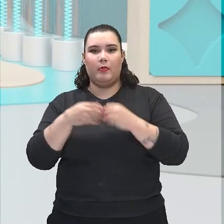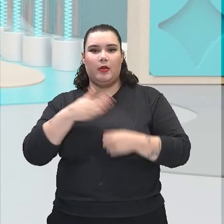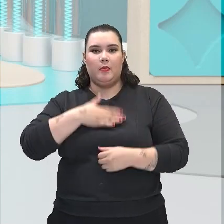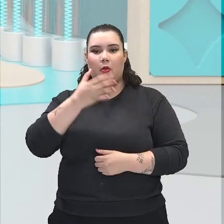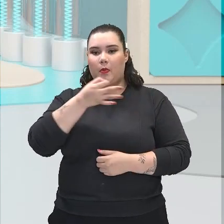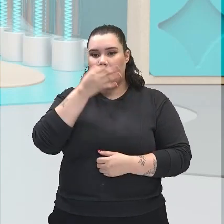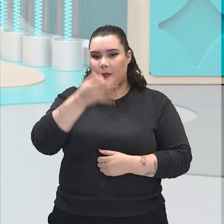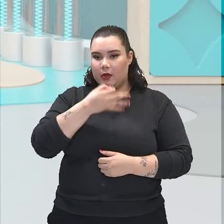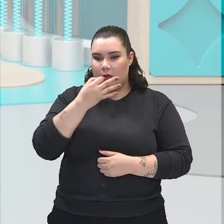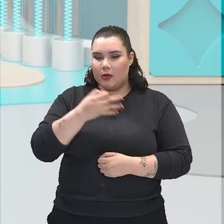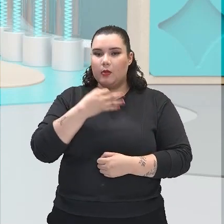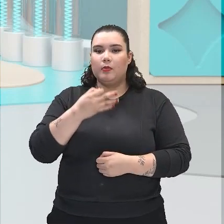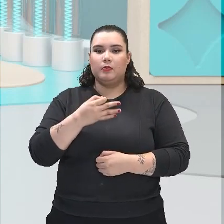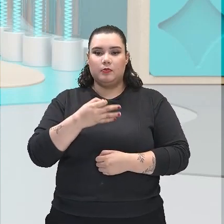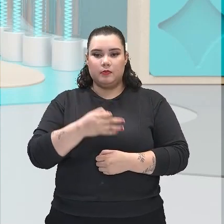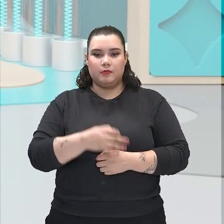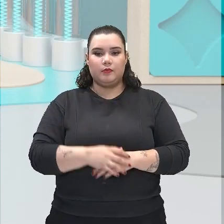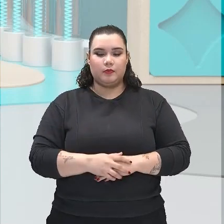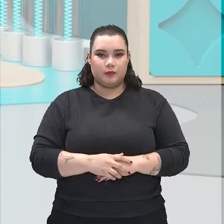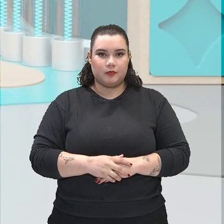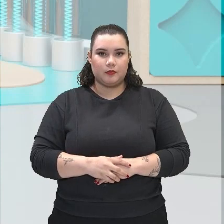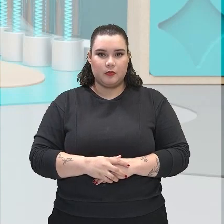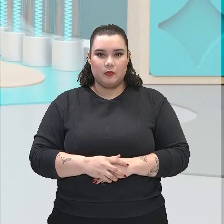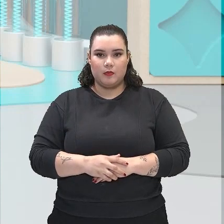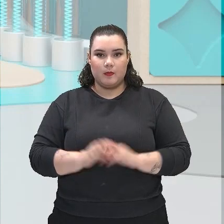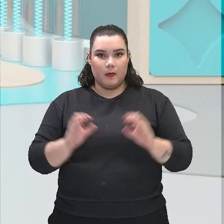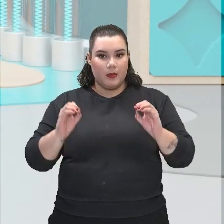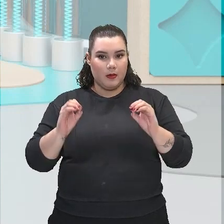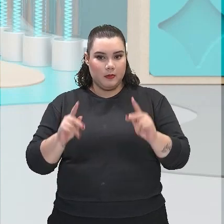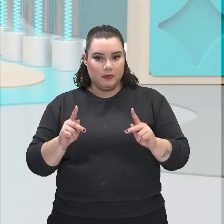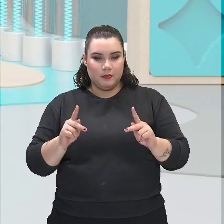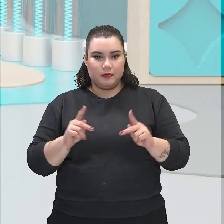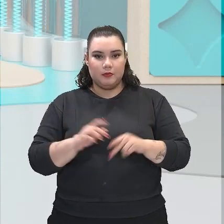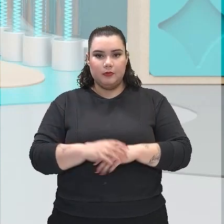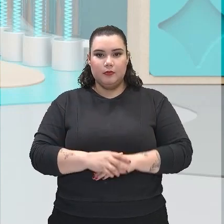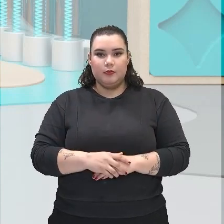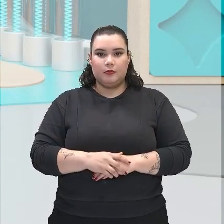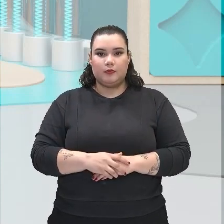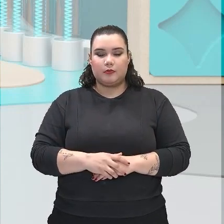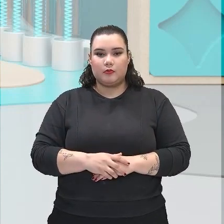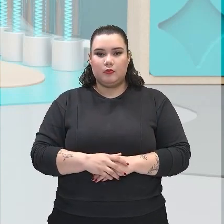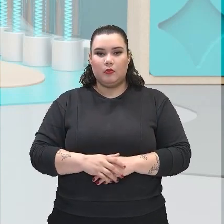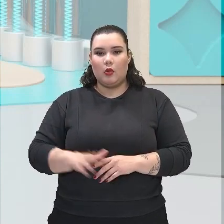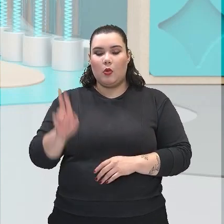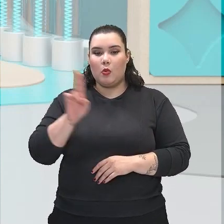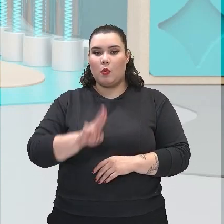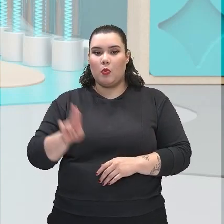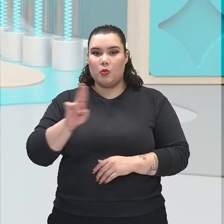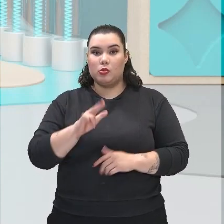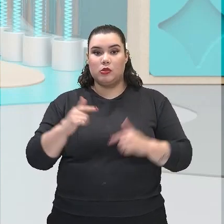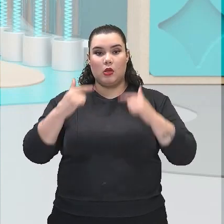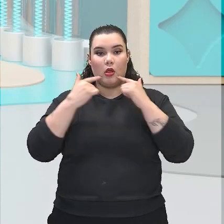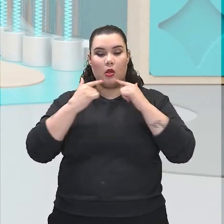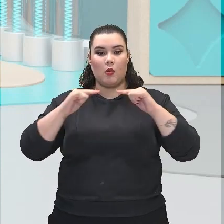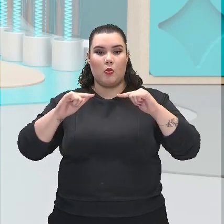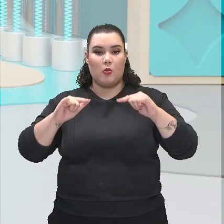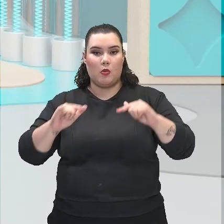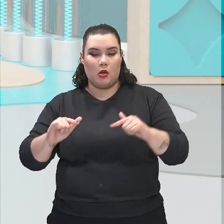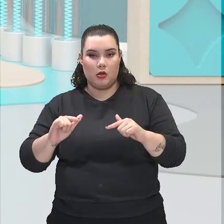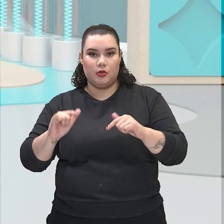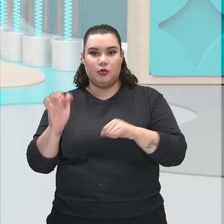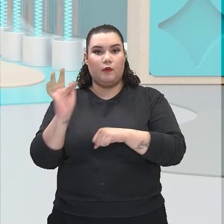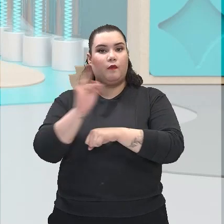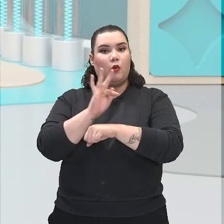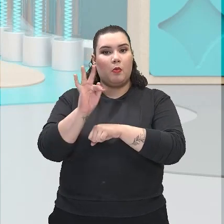para defender o meu ponto de vista em um debate, ok? O uso de linguagem formal ou